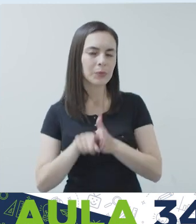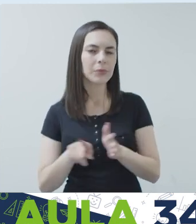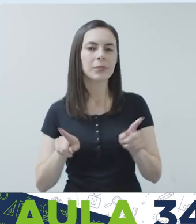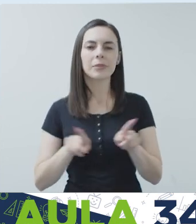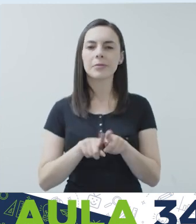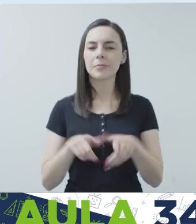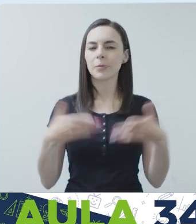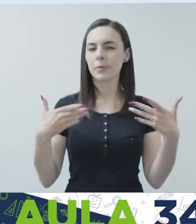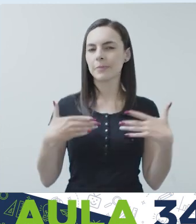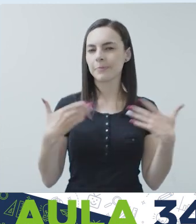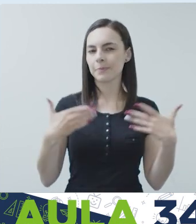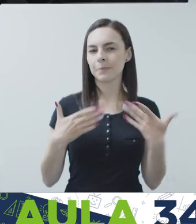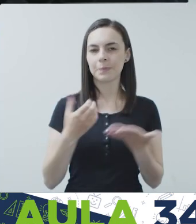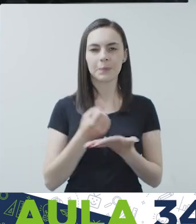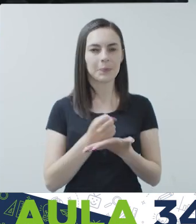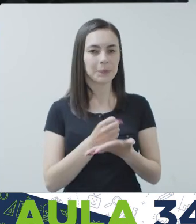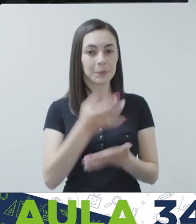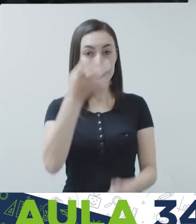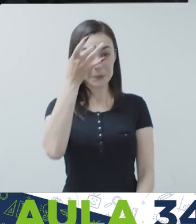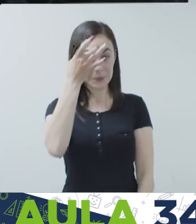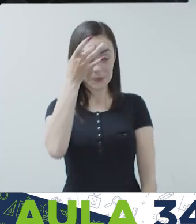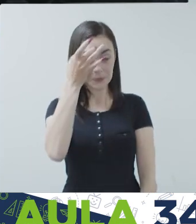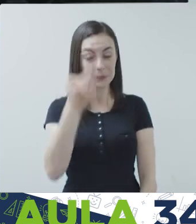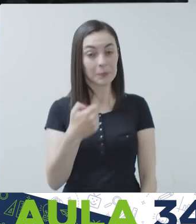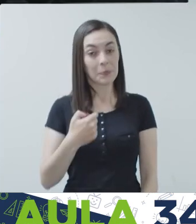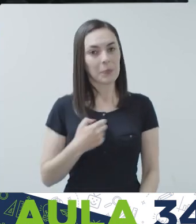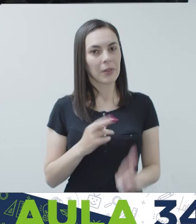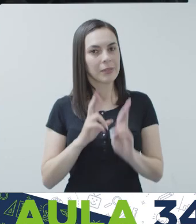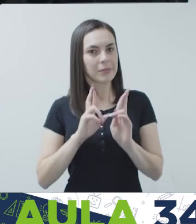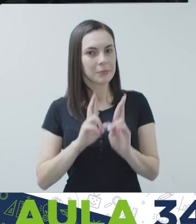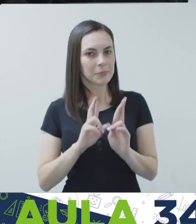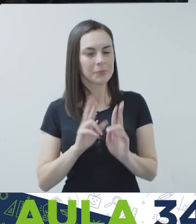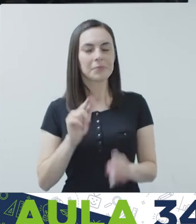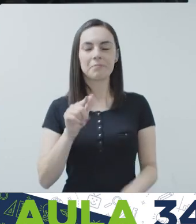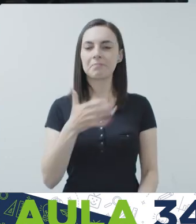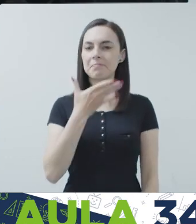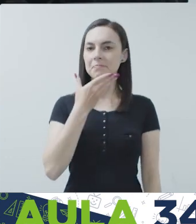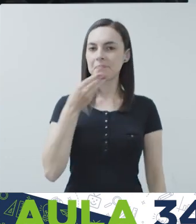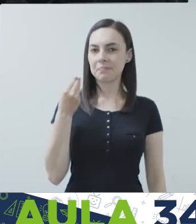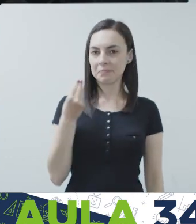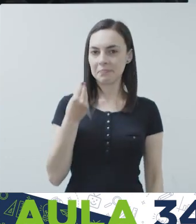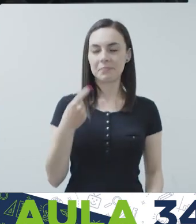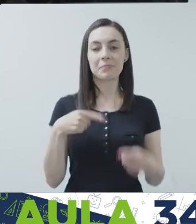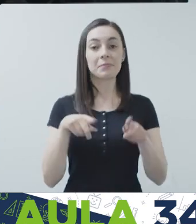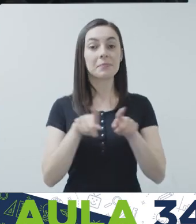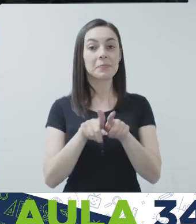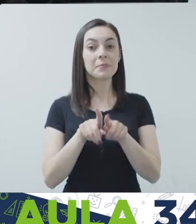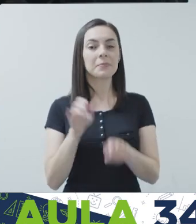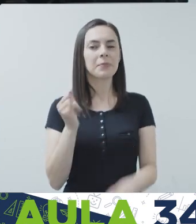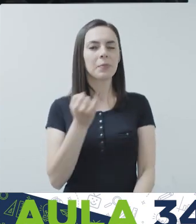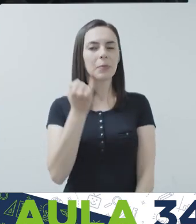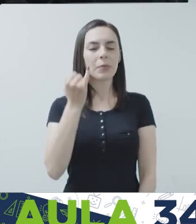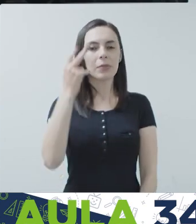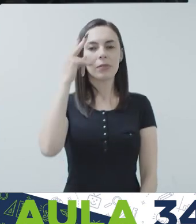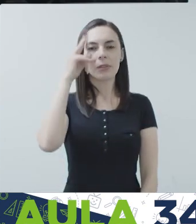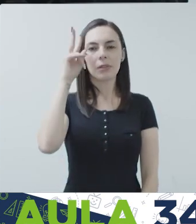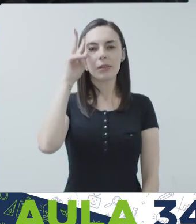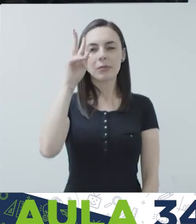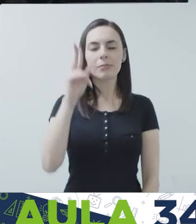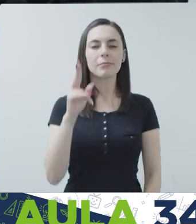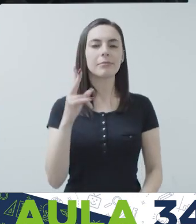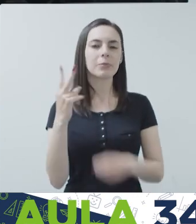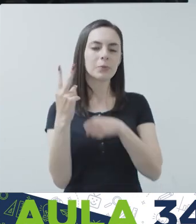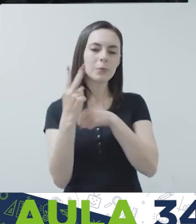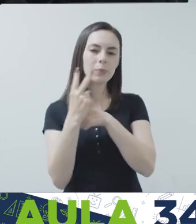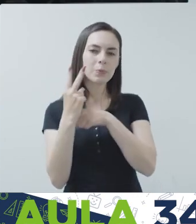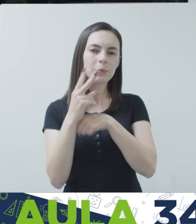divertido jogo da memória. Espero que vocês tenham gostado. Lembrando que tem que cuidar